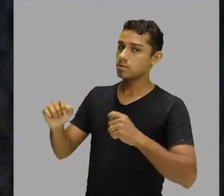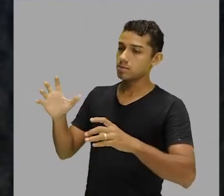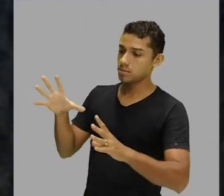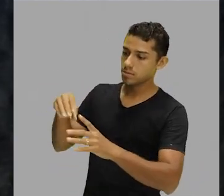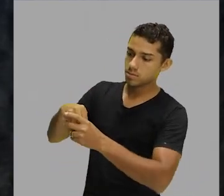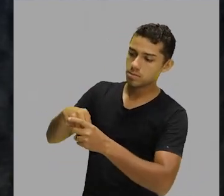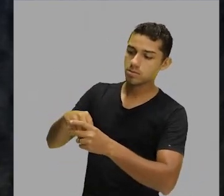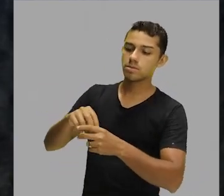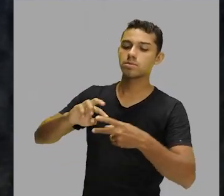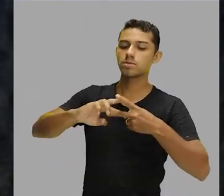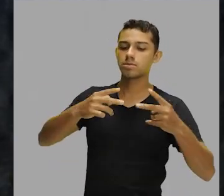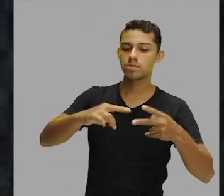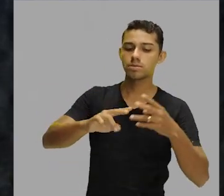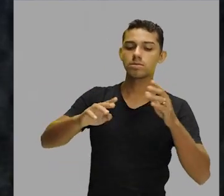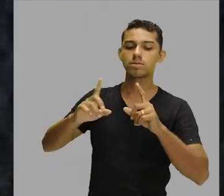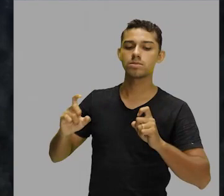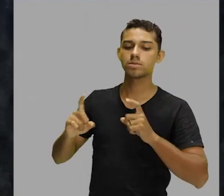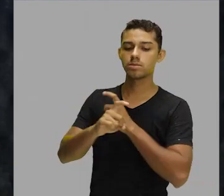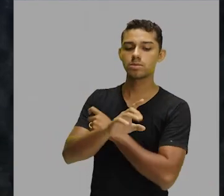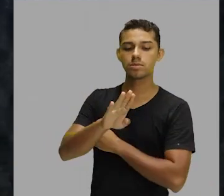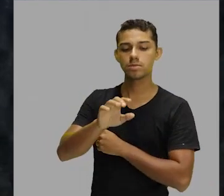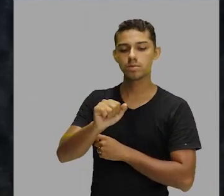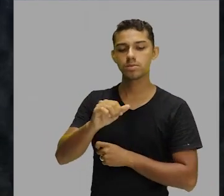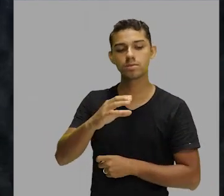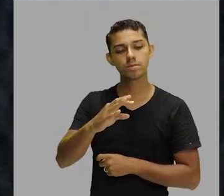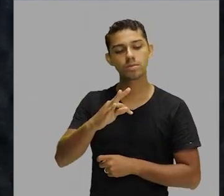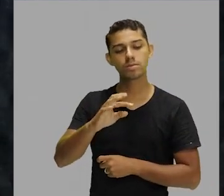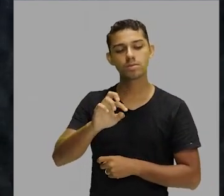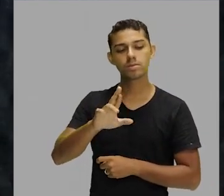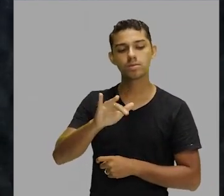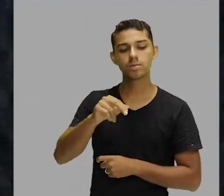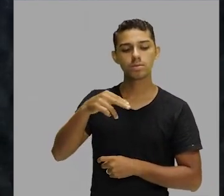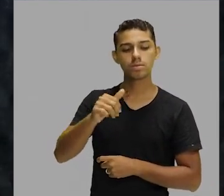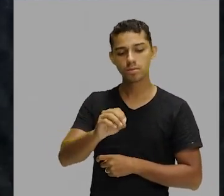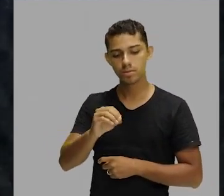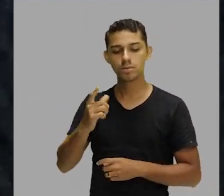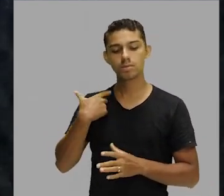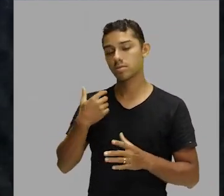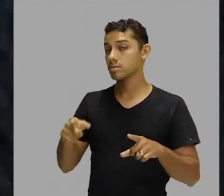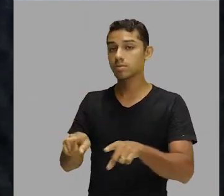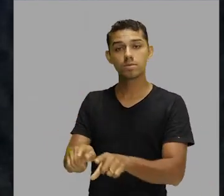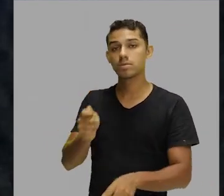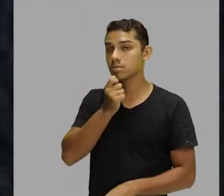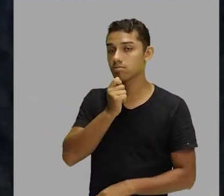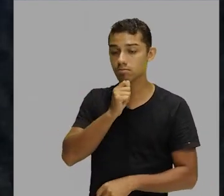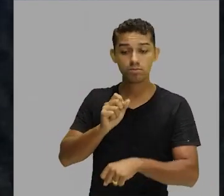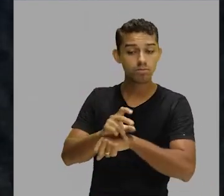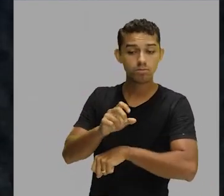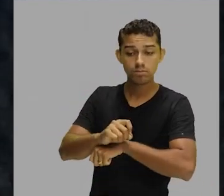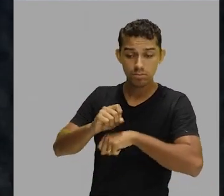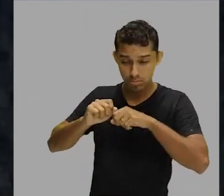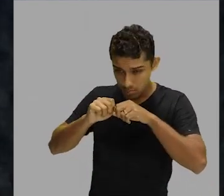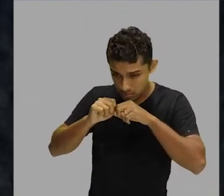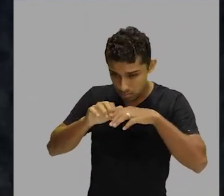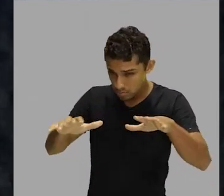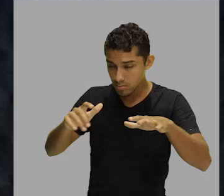DNA bacteriano. Observe que até agora o vírus não se manifestou, mas ele conseguiu